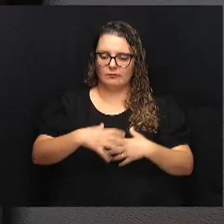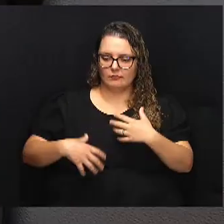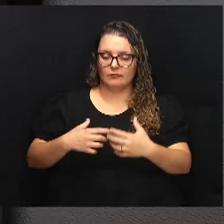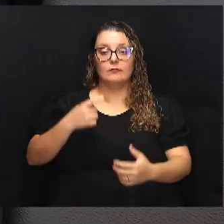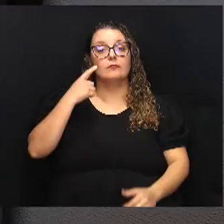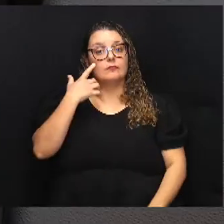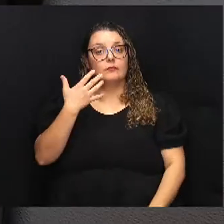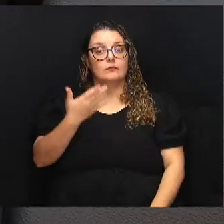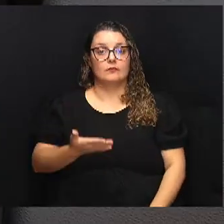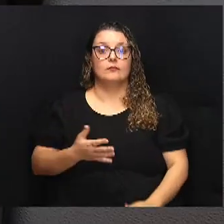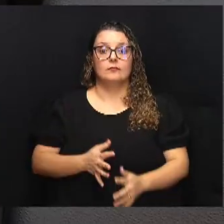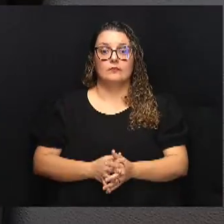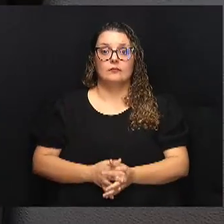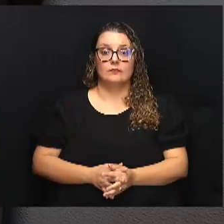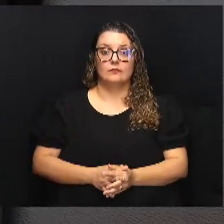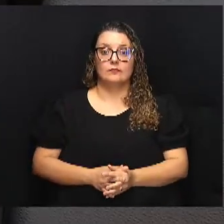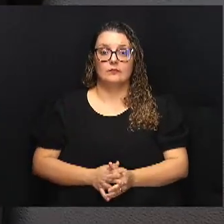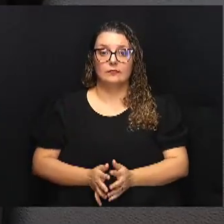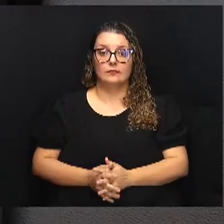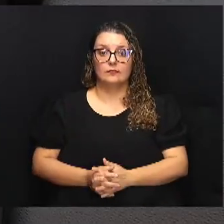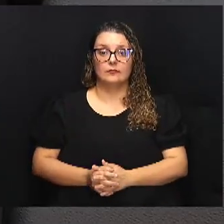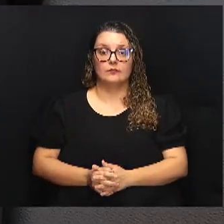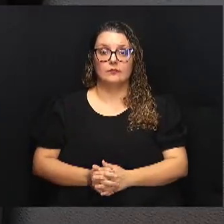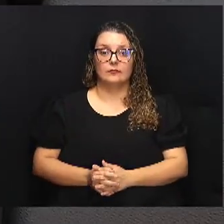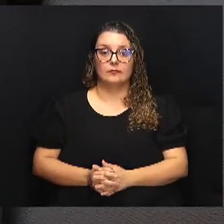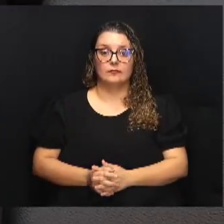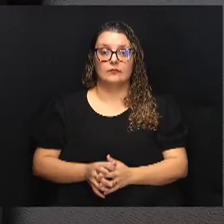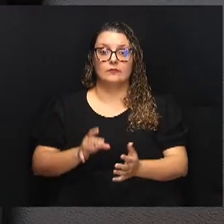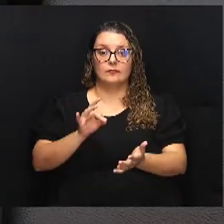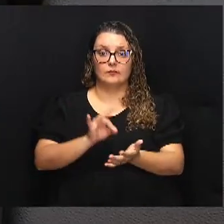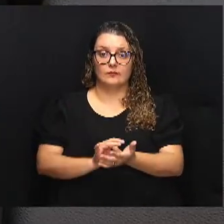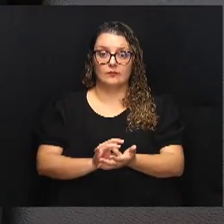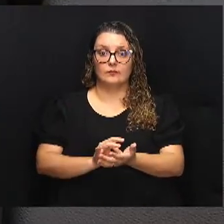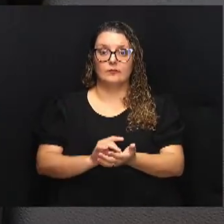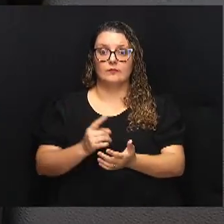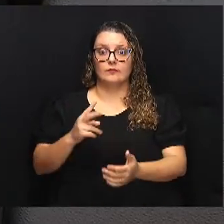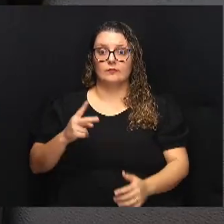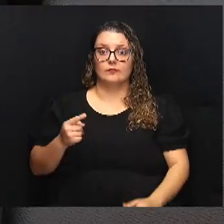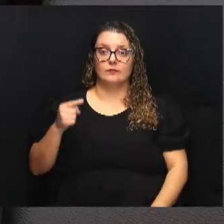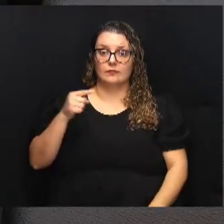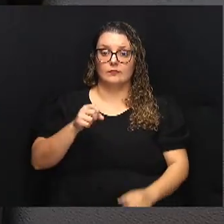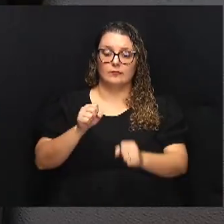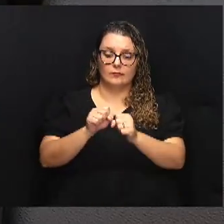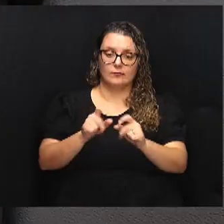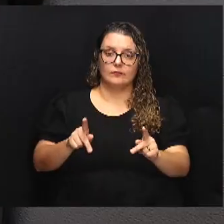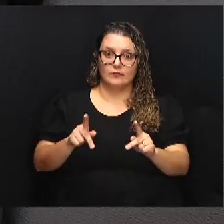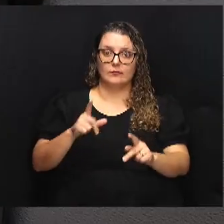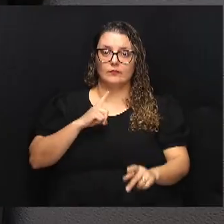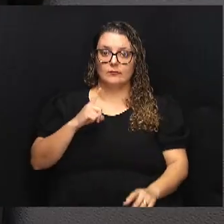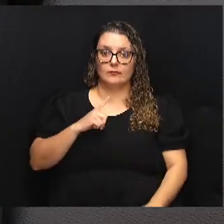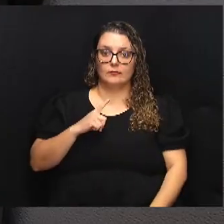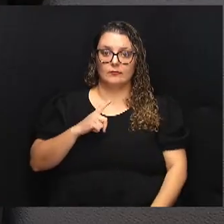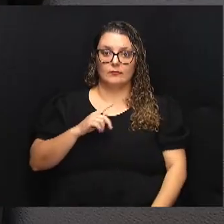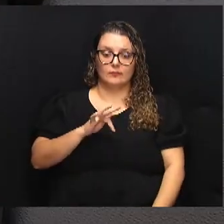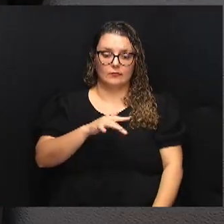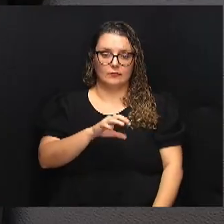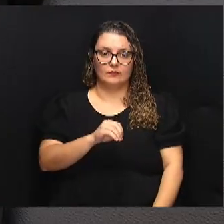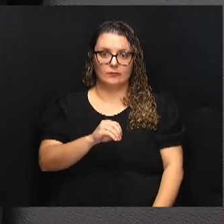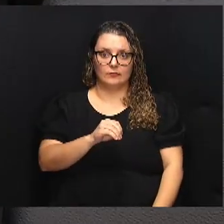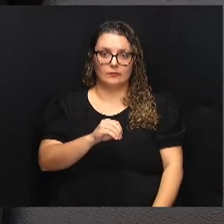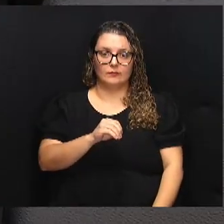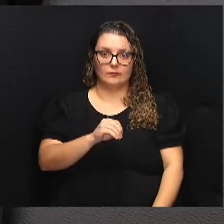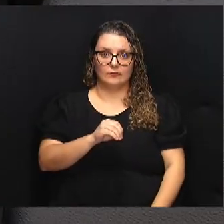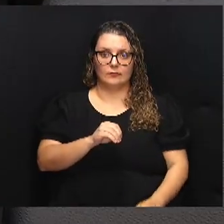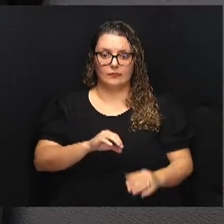pensou nisso, né? Na verdade, eu estive uma vez num shopping, tinha um fio desencapado, assim, um cachorro passou e